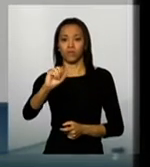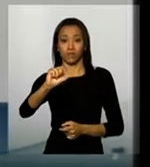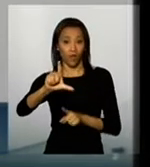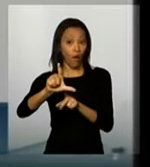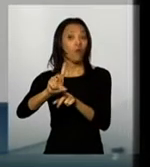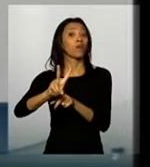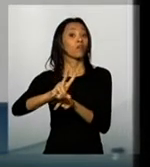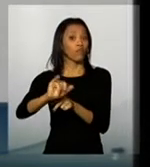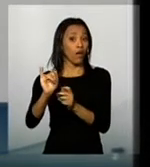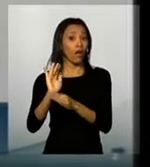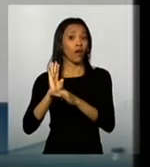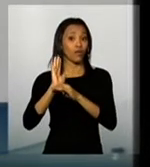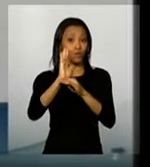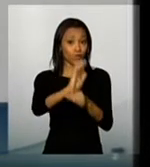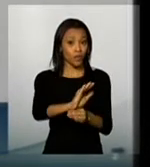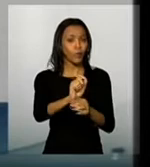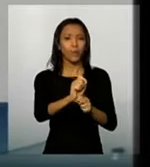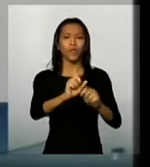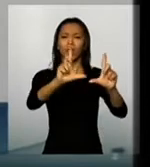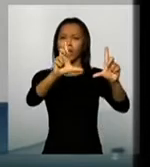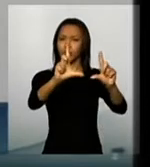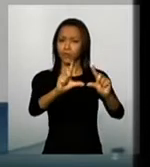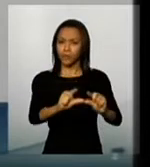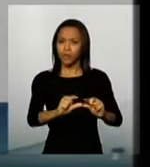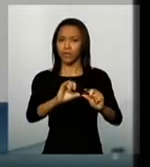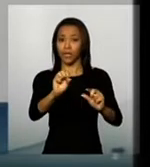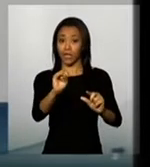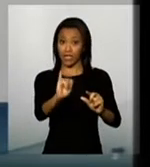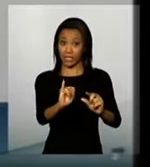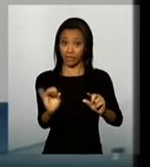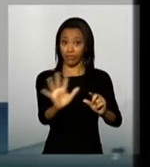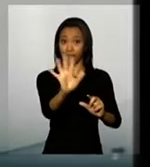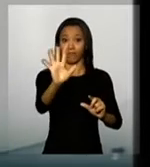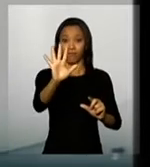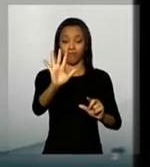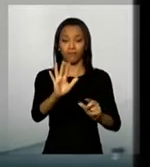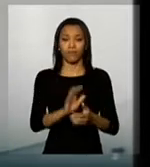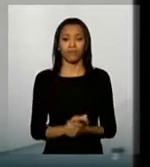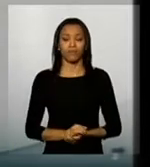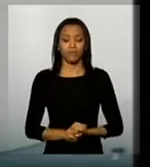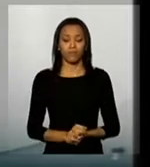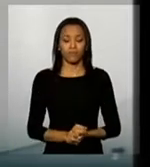contribuir para a redução da inflação e para